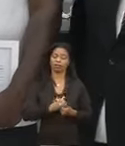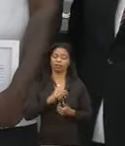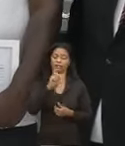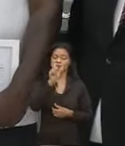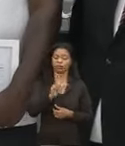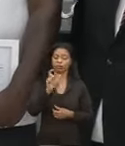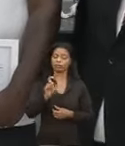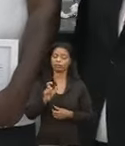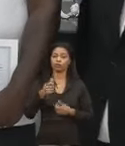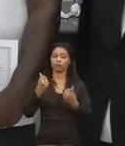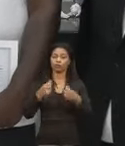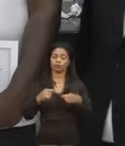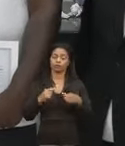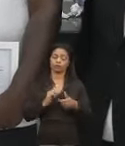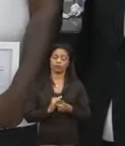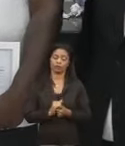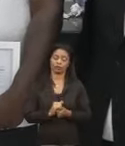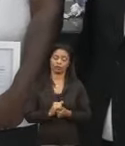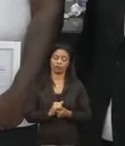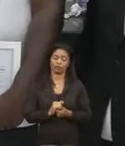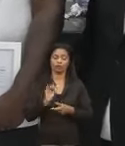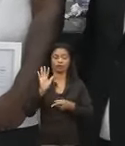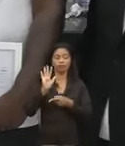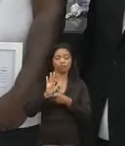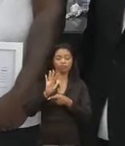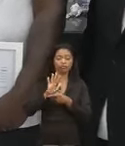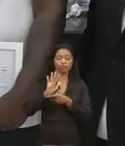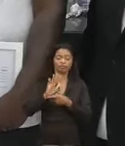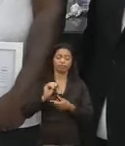desta solidariedade. Eu me lembro que